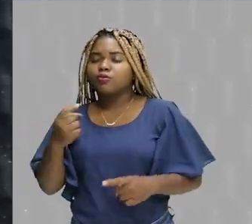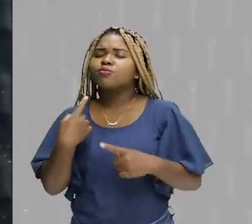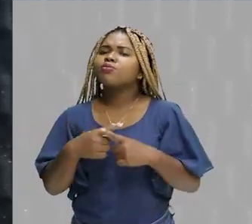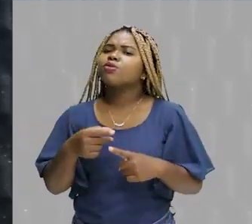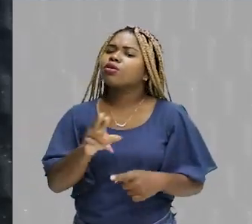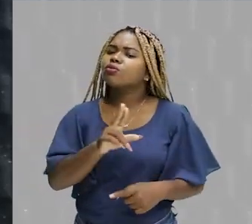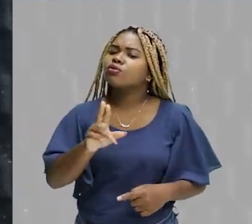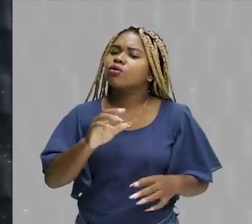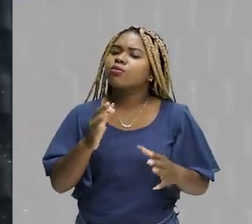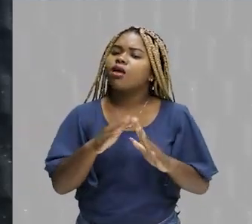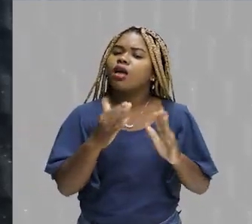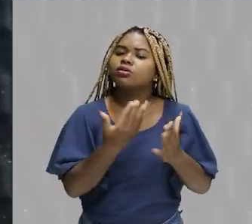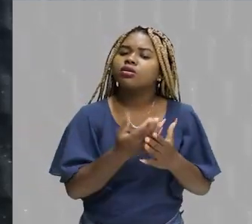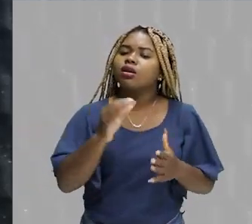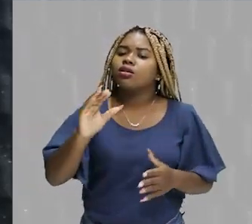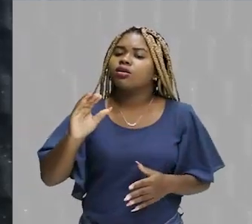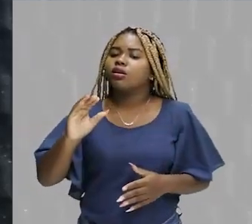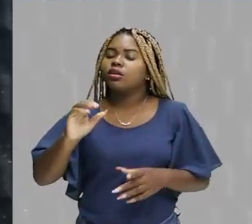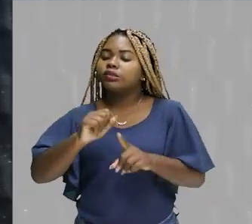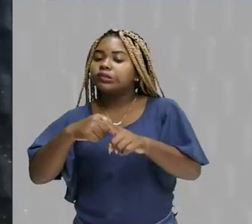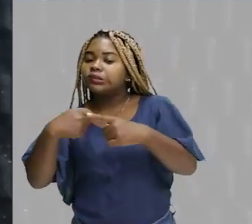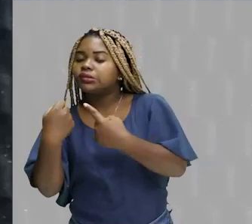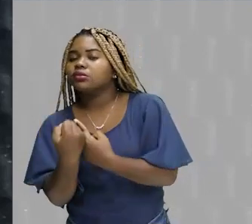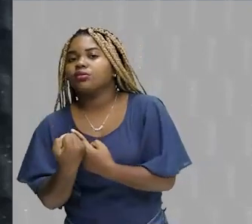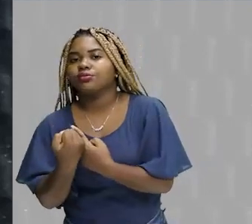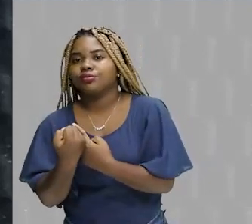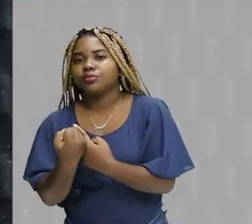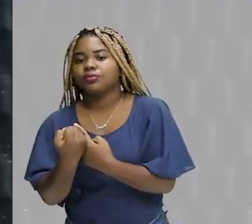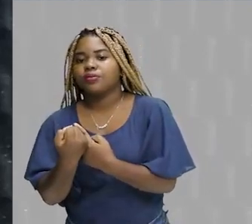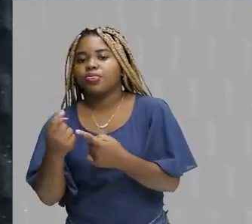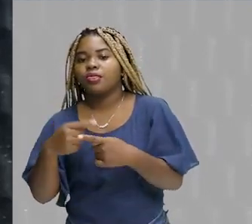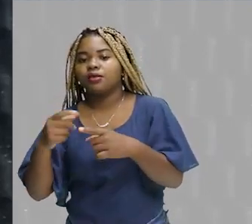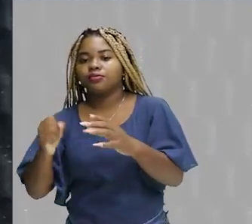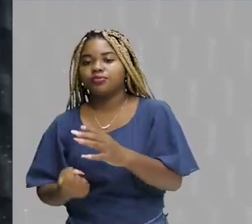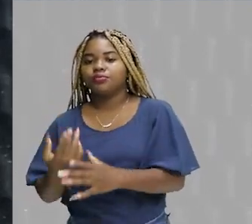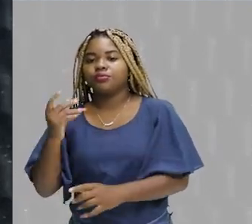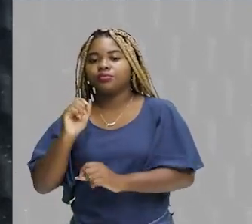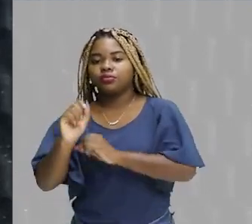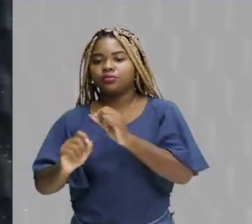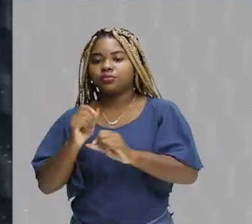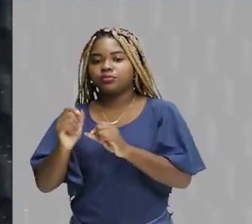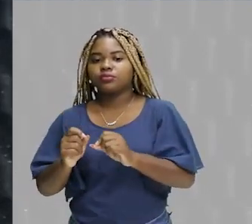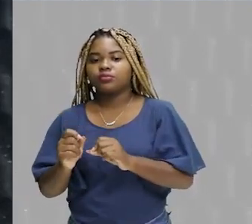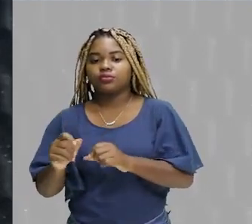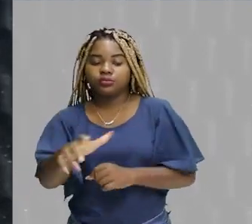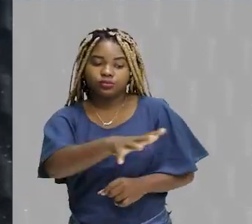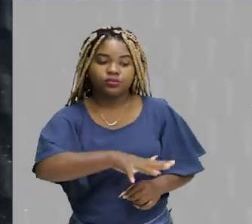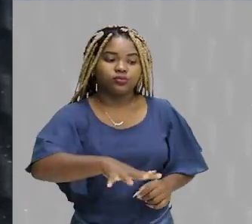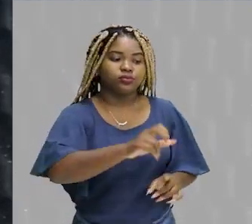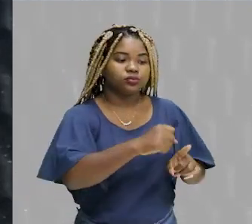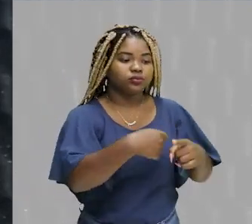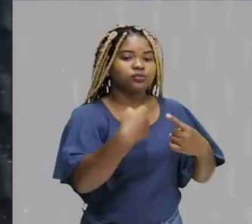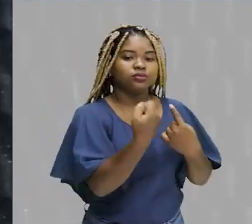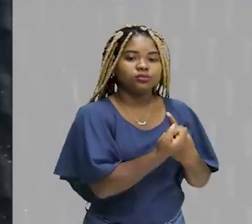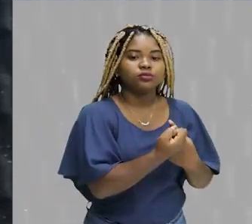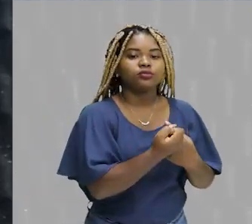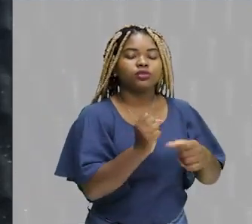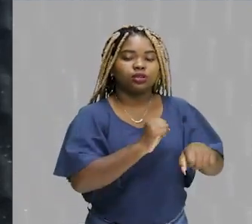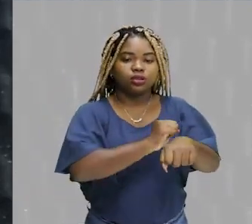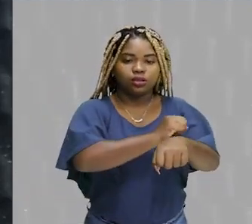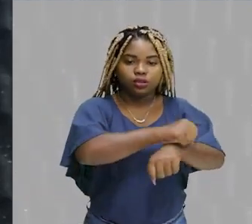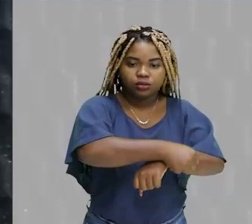Escola Sociológica de Chicago? Porque ela surgiu no Departamento de Sociologia da Universidade de Chicago, nos Estados